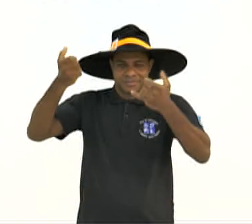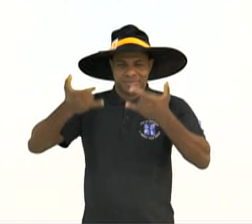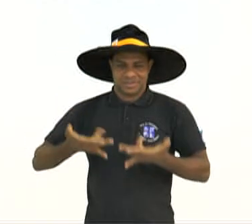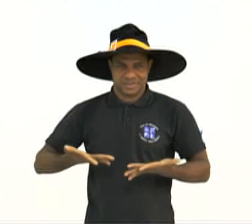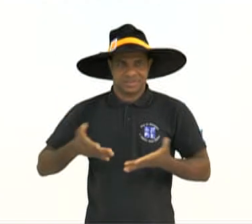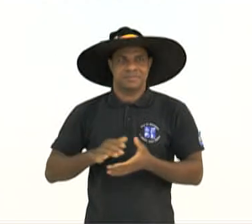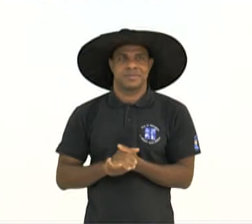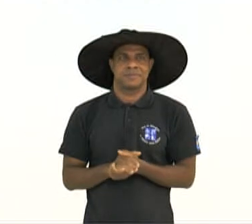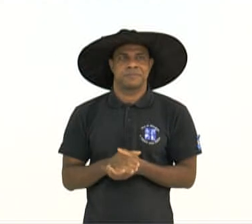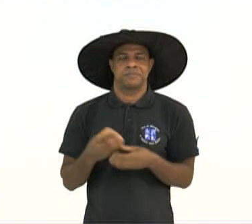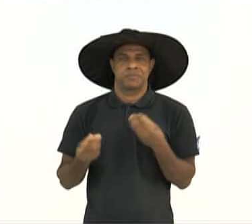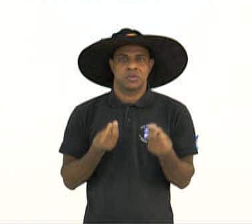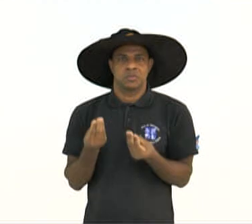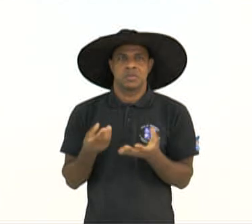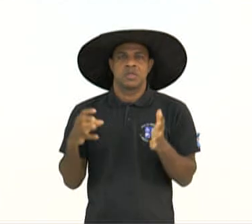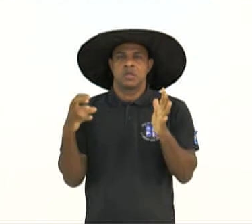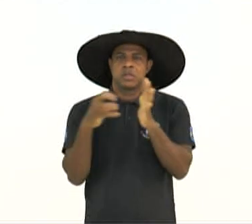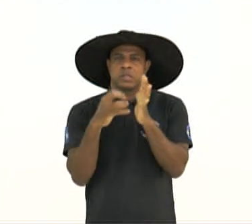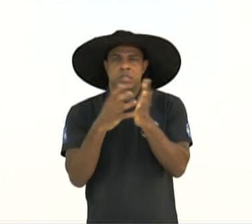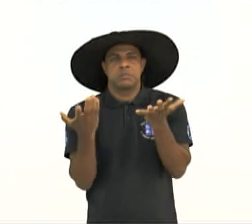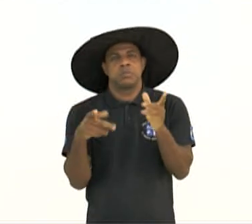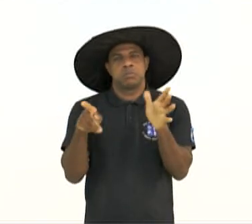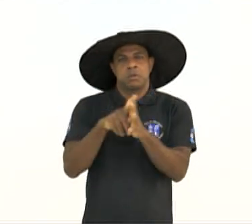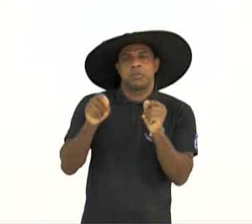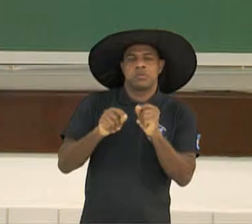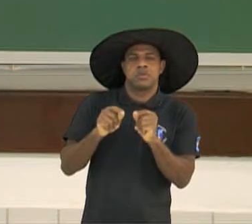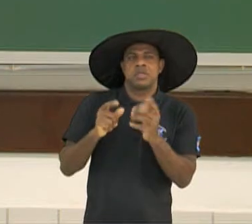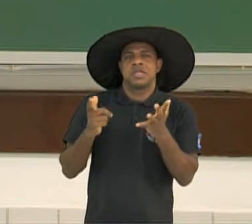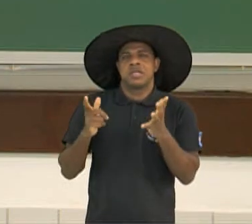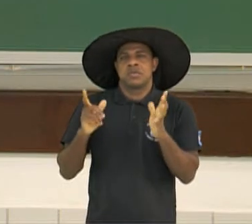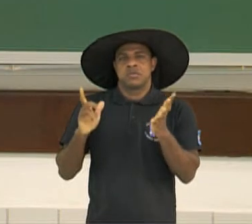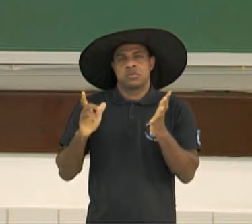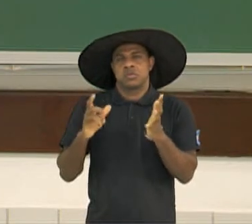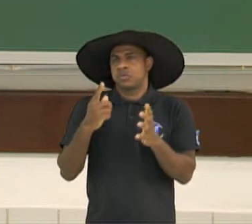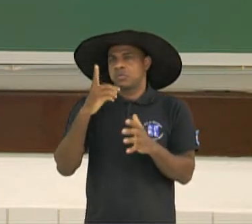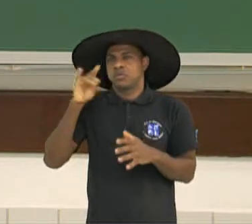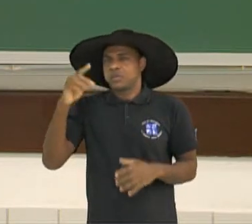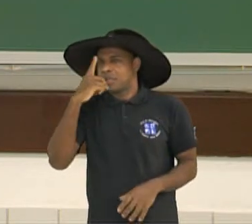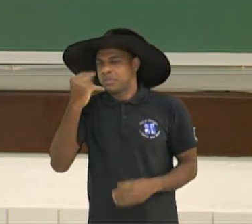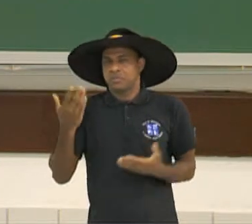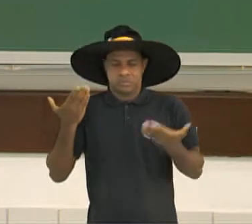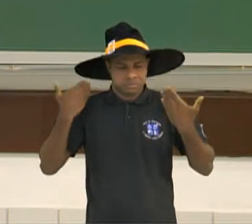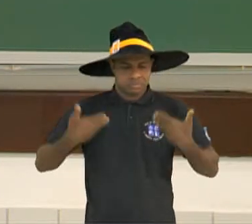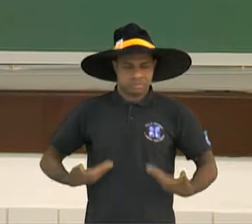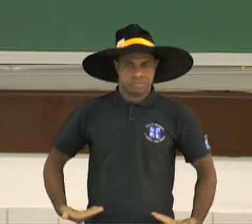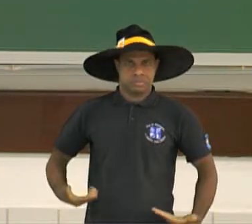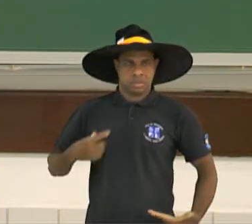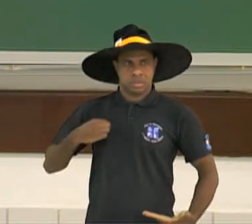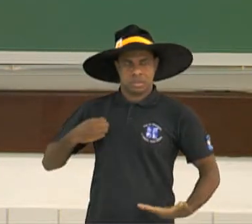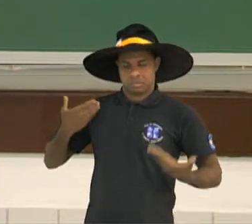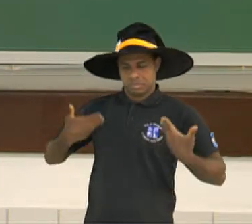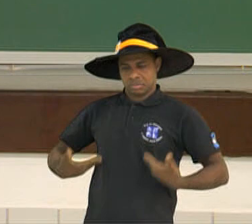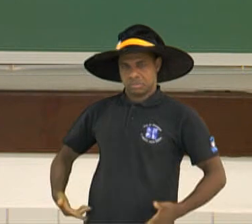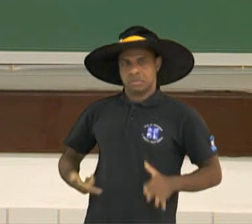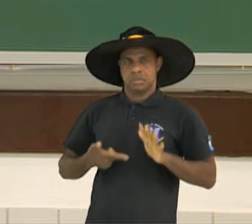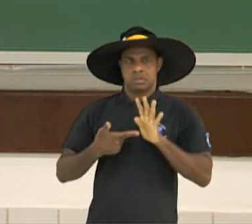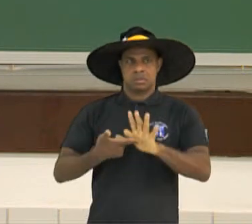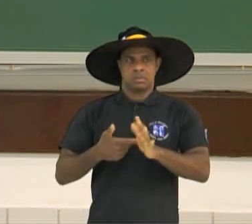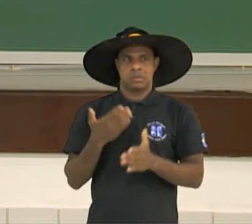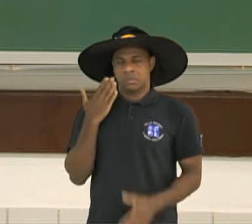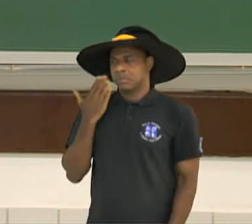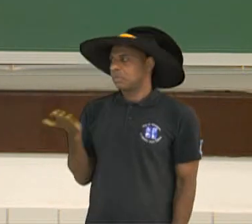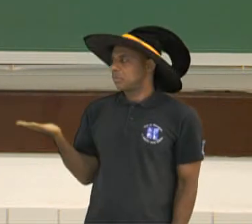comuns do Halloween, que eu posso dizer para vocês nesse momento, trajado como o rei